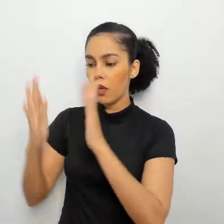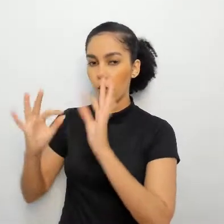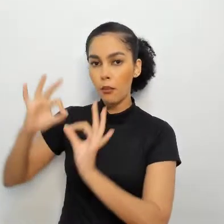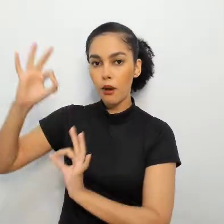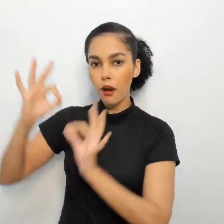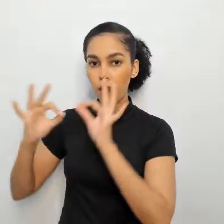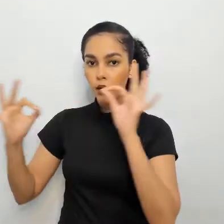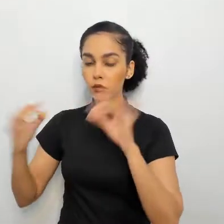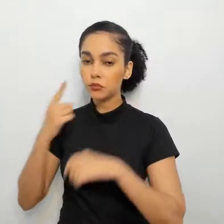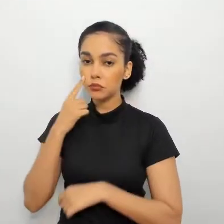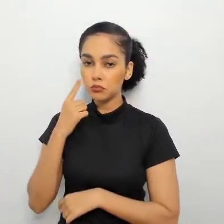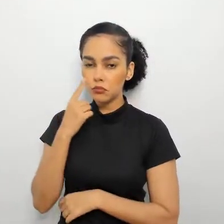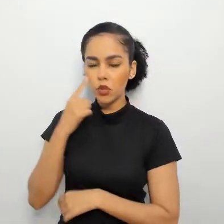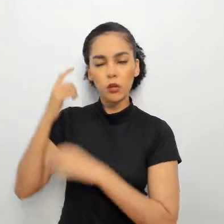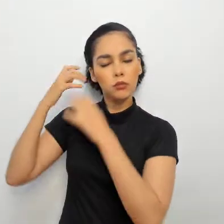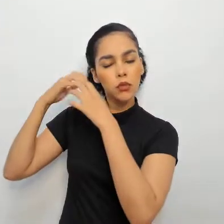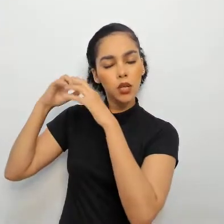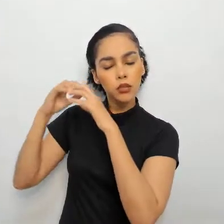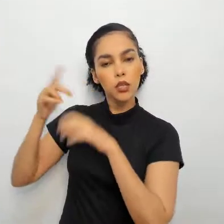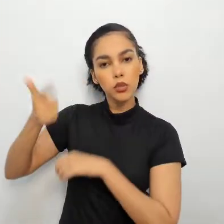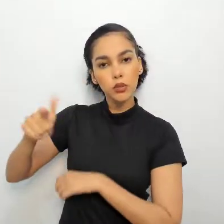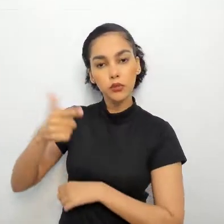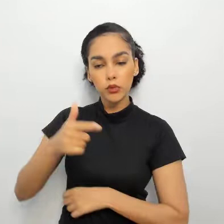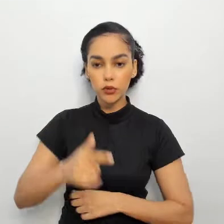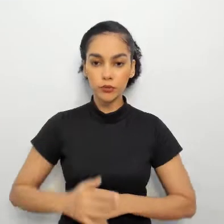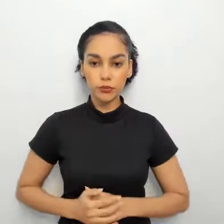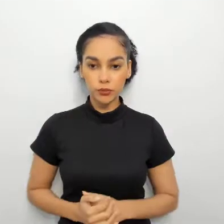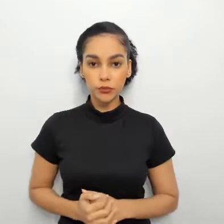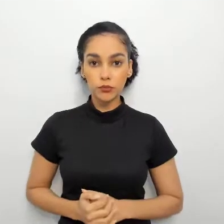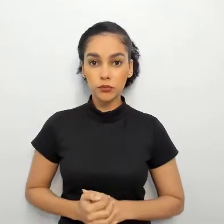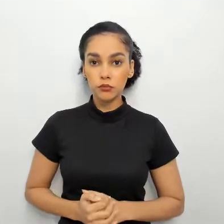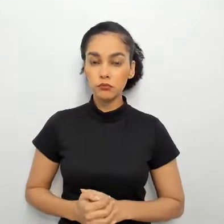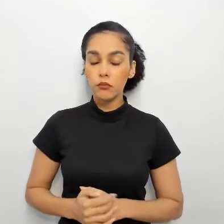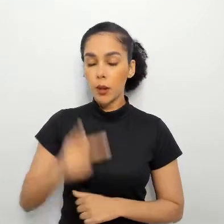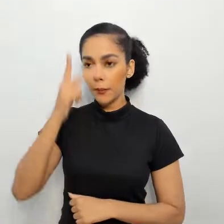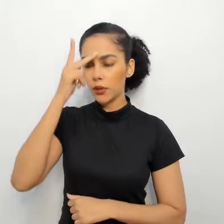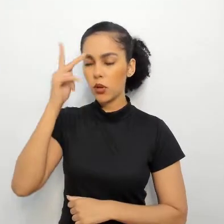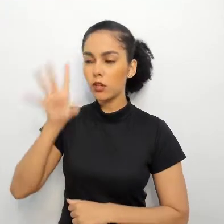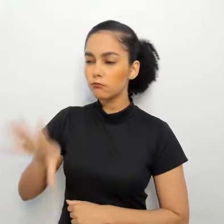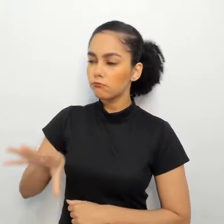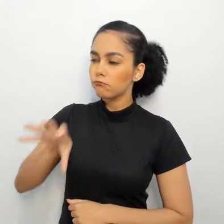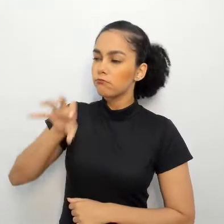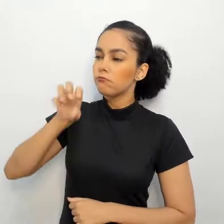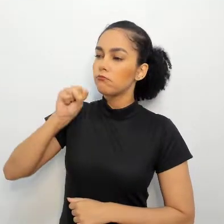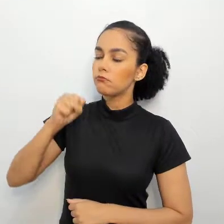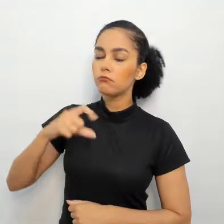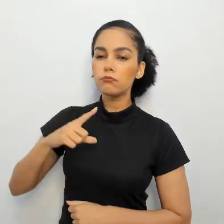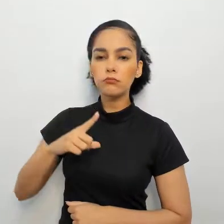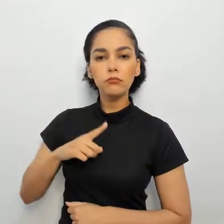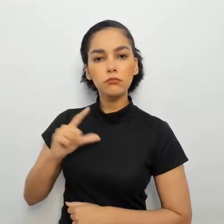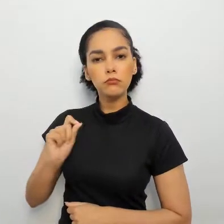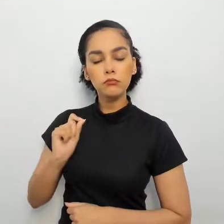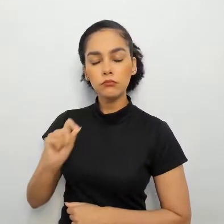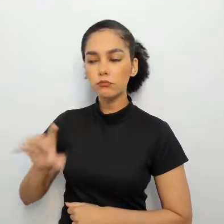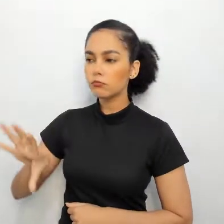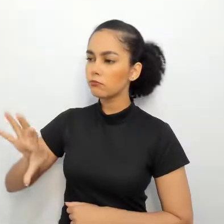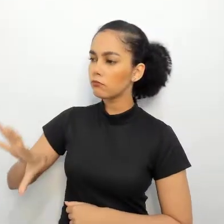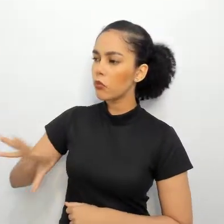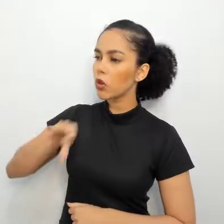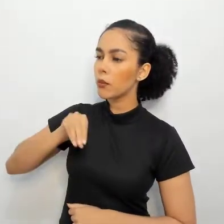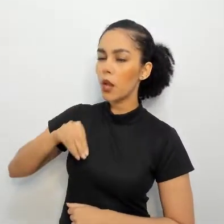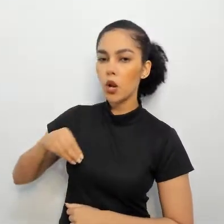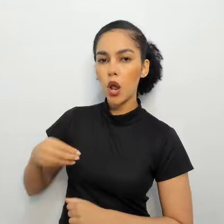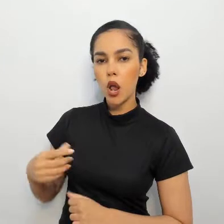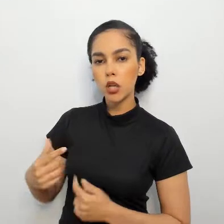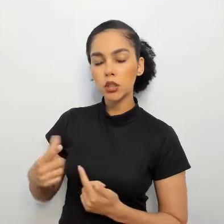das imagens. Inspirado por ele, um artista fez um rascunho de uma obra na qual propunha a ideia